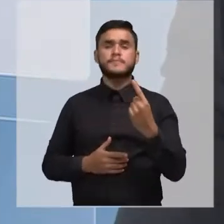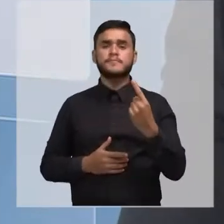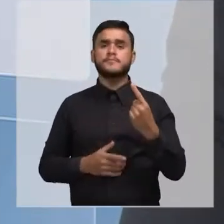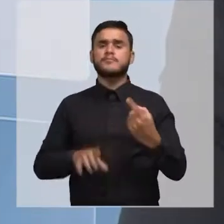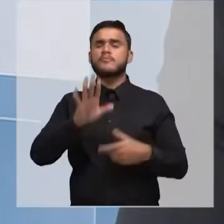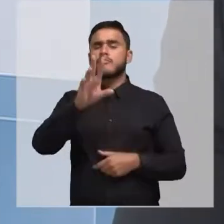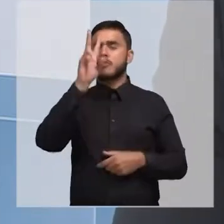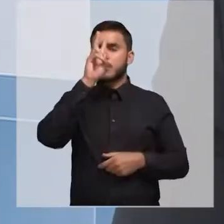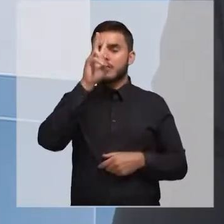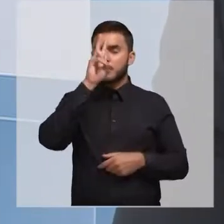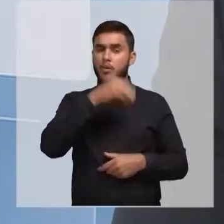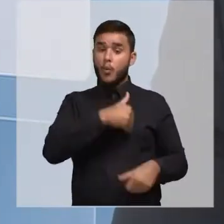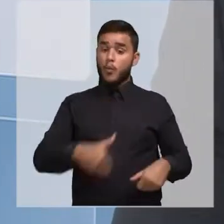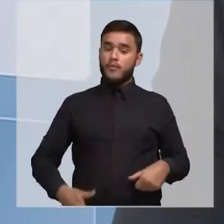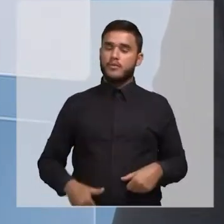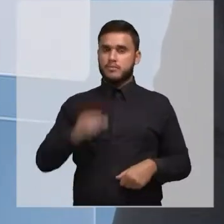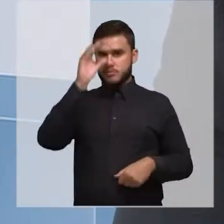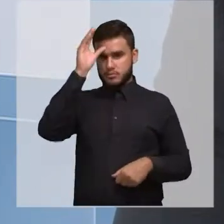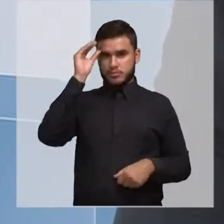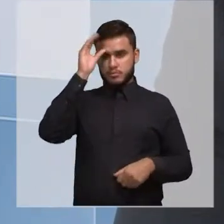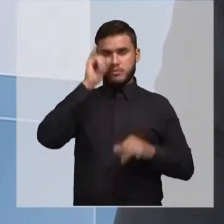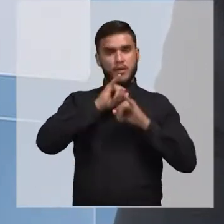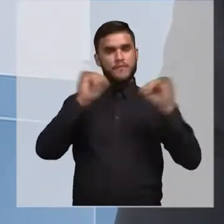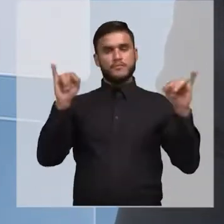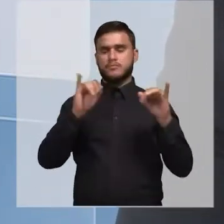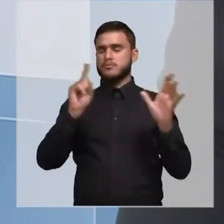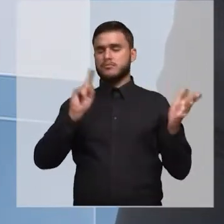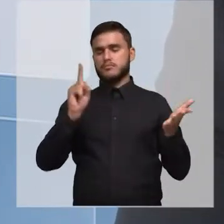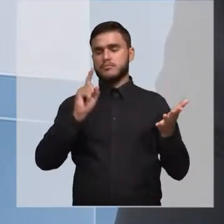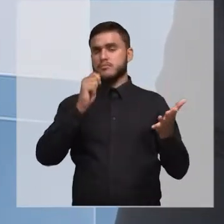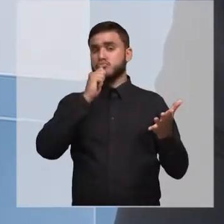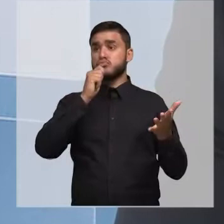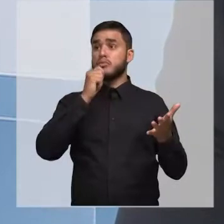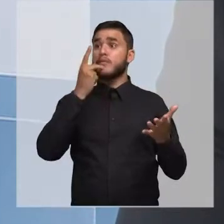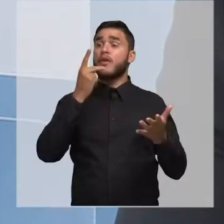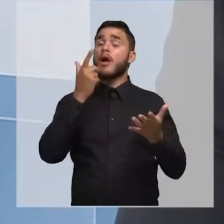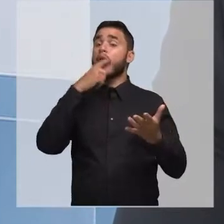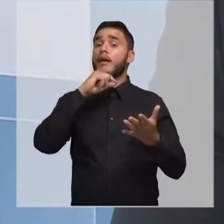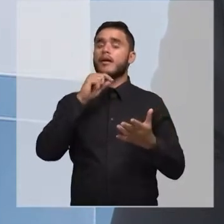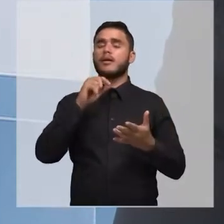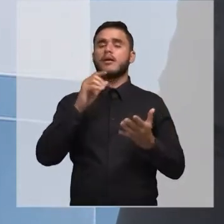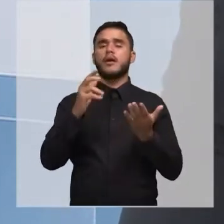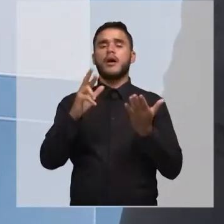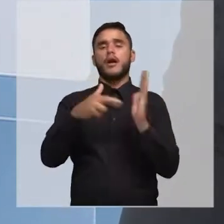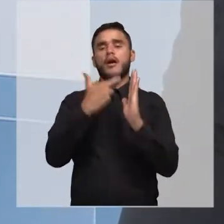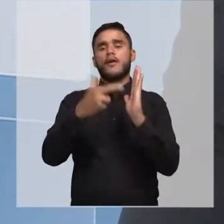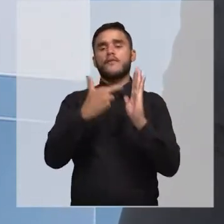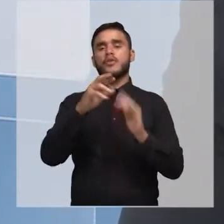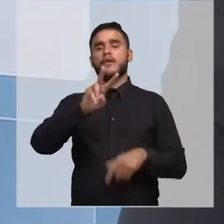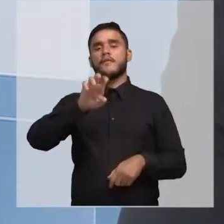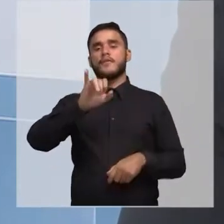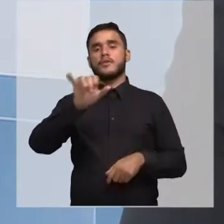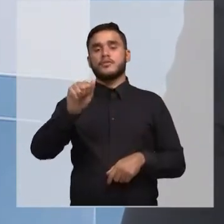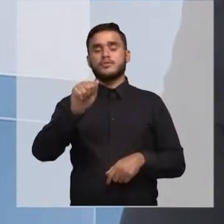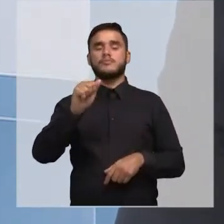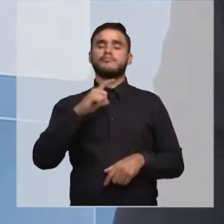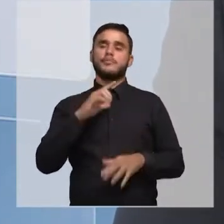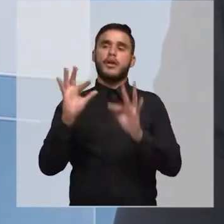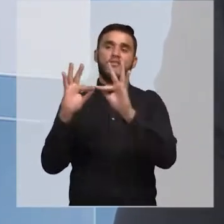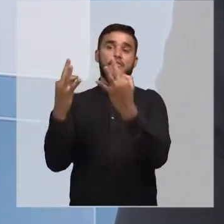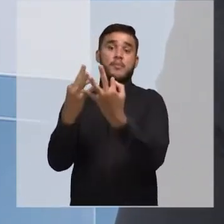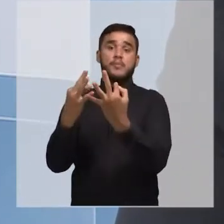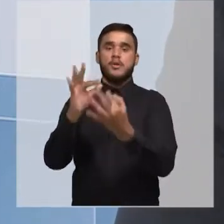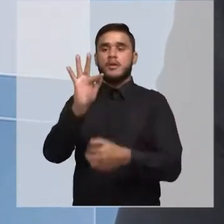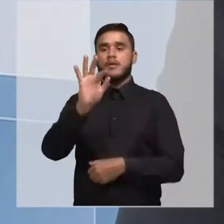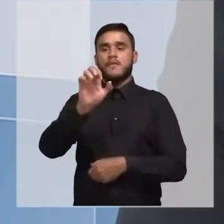governador, e quem deu já tem uma história, a revista Veja, de problemas com a família Ferreira Gomes, né?